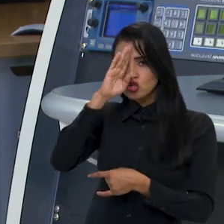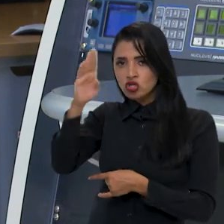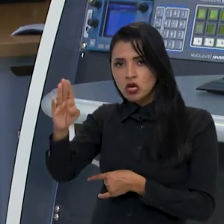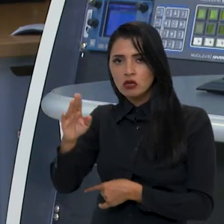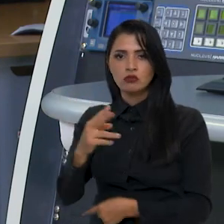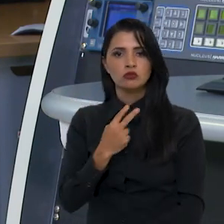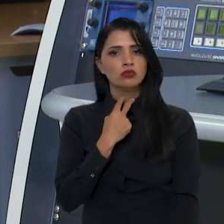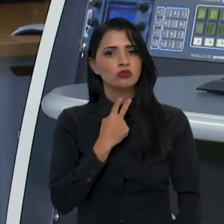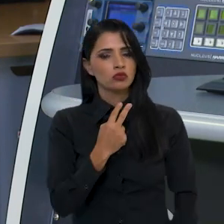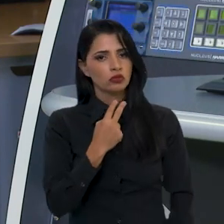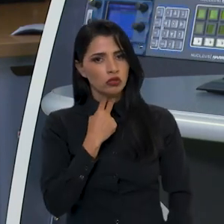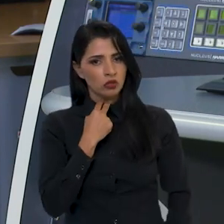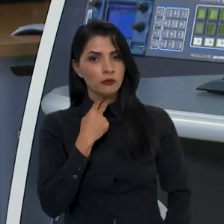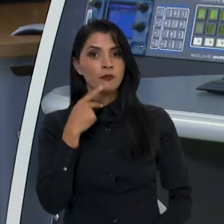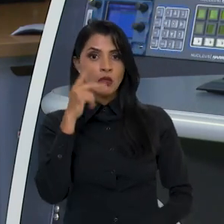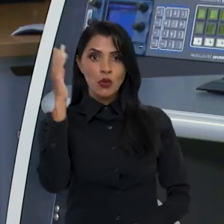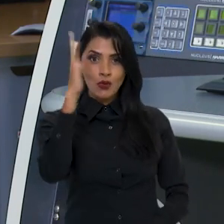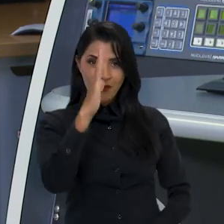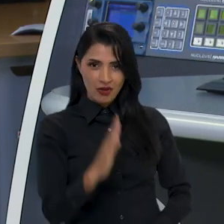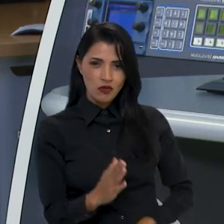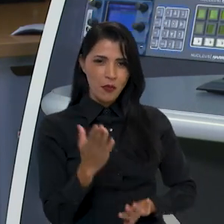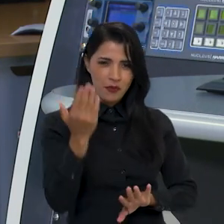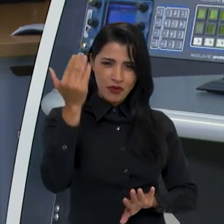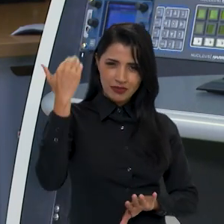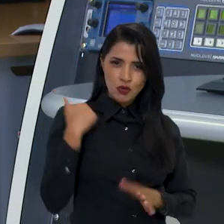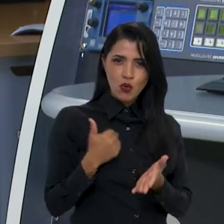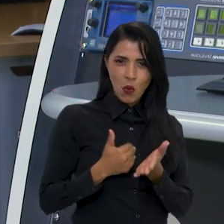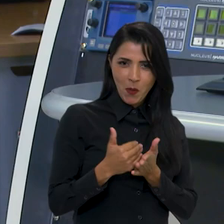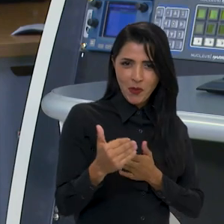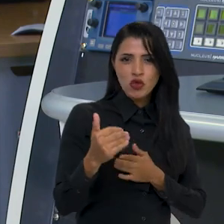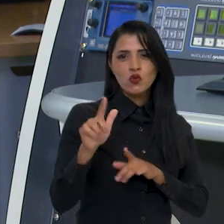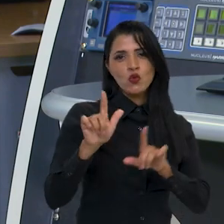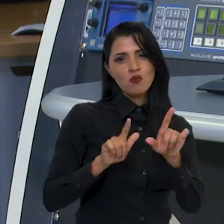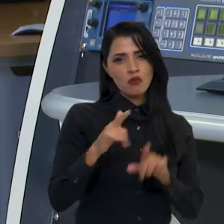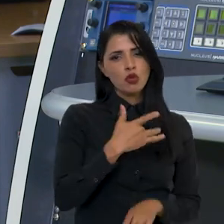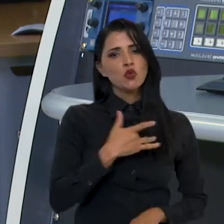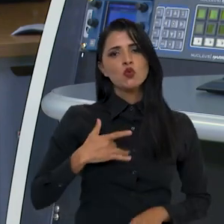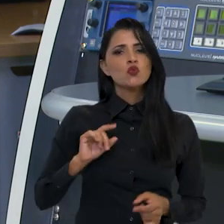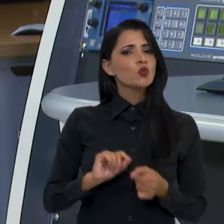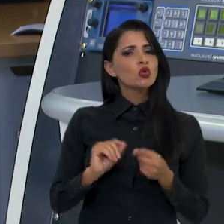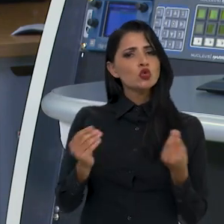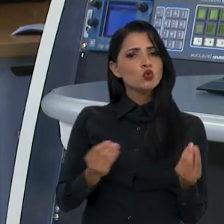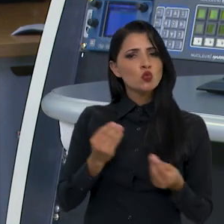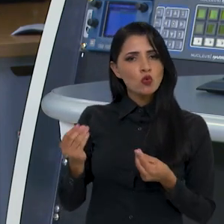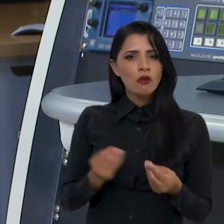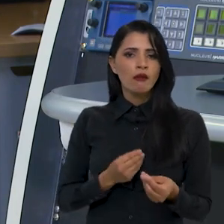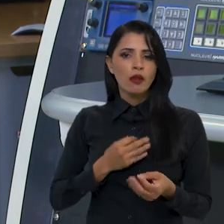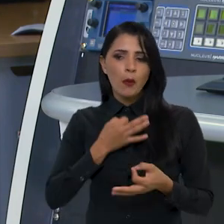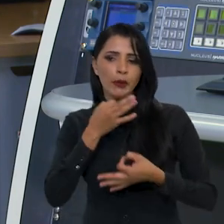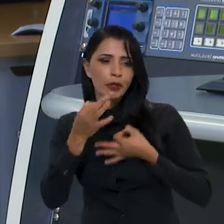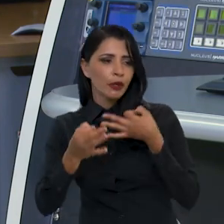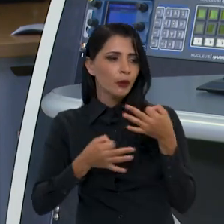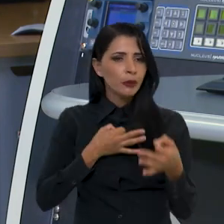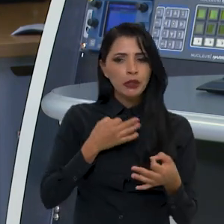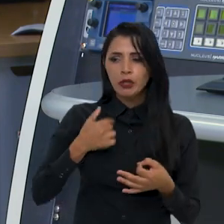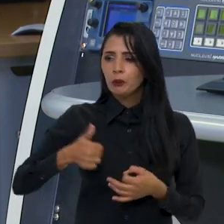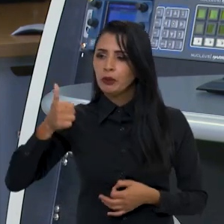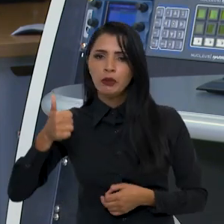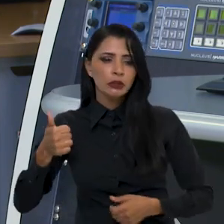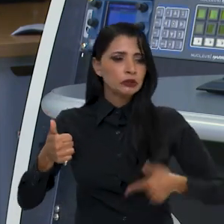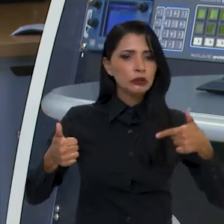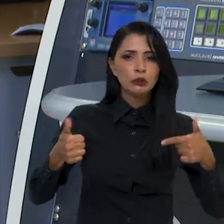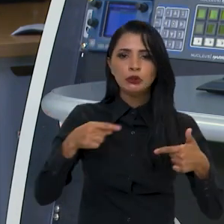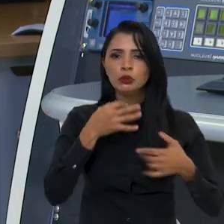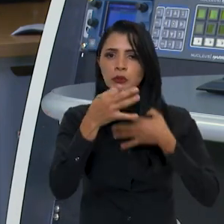atendimento diretamente ao paciente. Então, no Brasil, quando a telesaúde começou, o que se fazia era a troca de opiniões, a